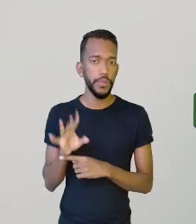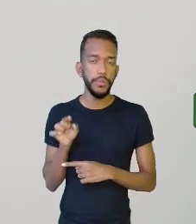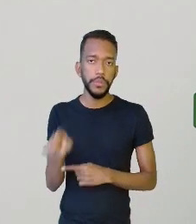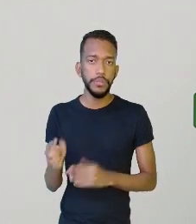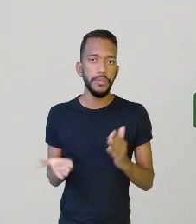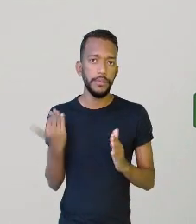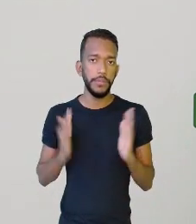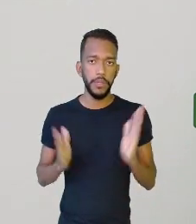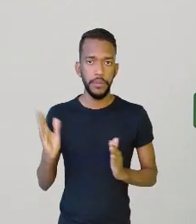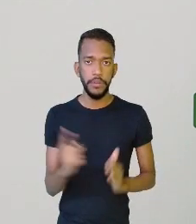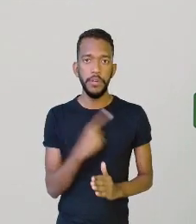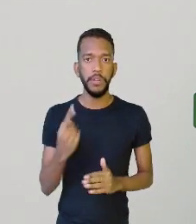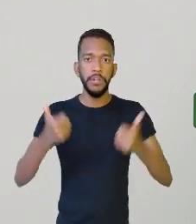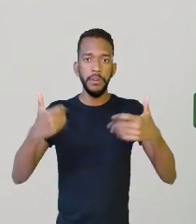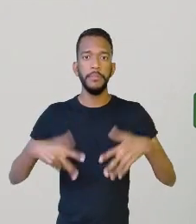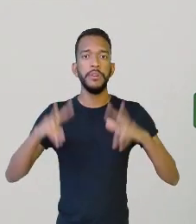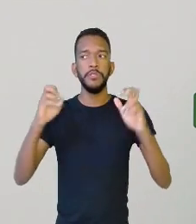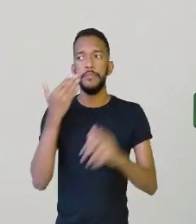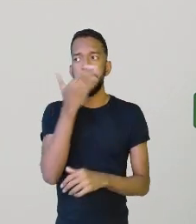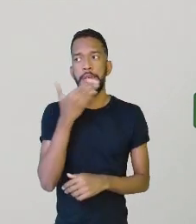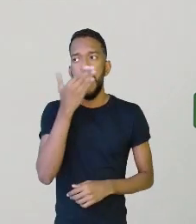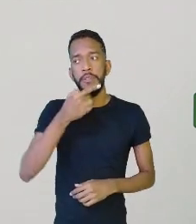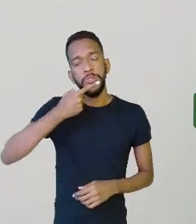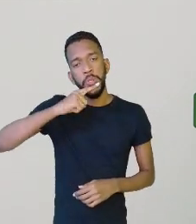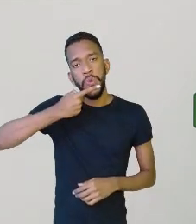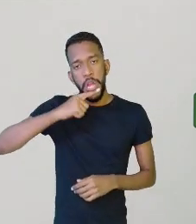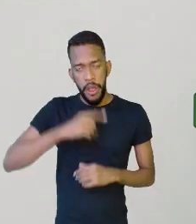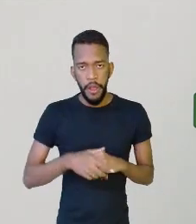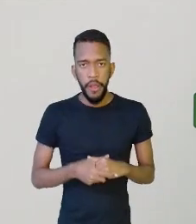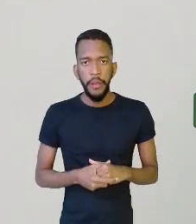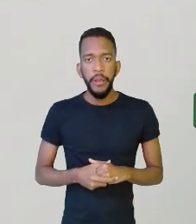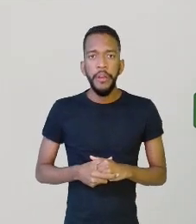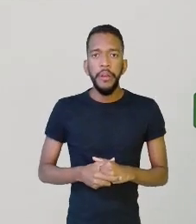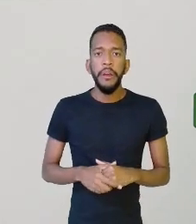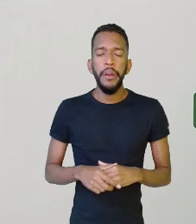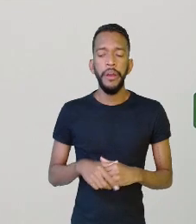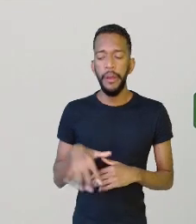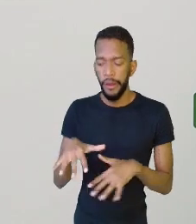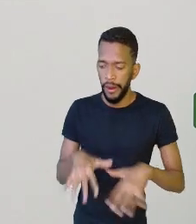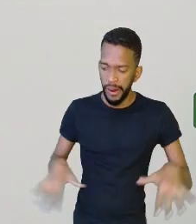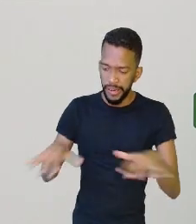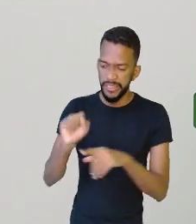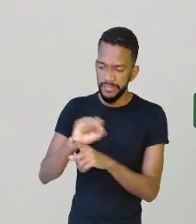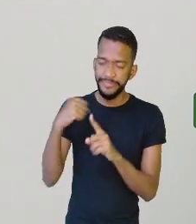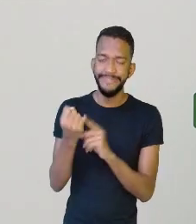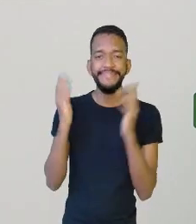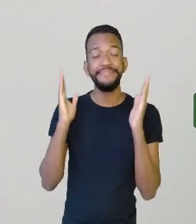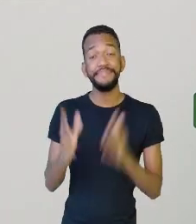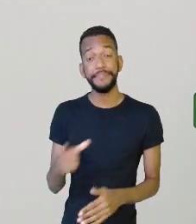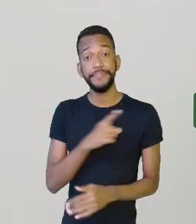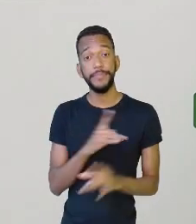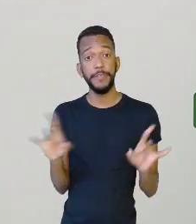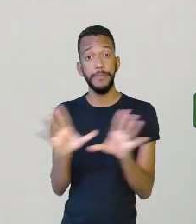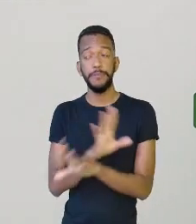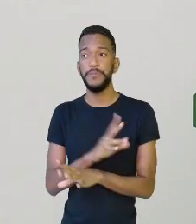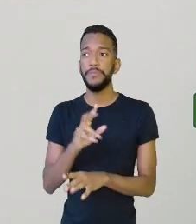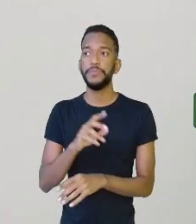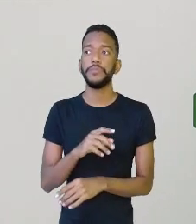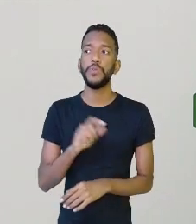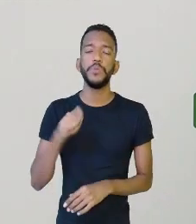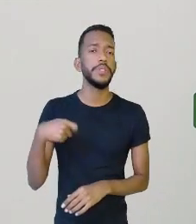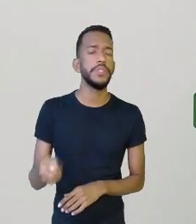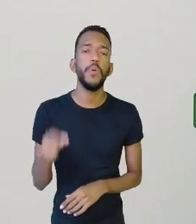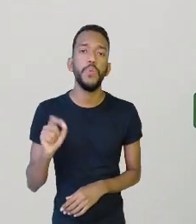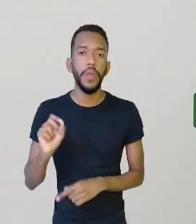nós estamos falando do açúcar. Essa sociedade era uma sociedade